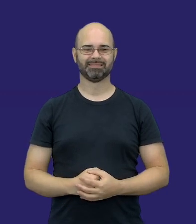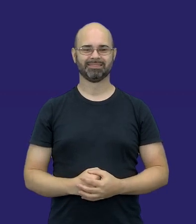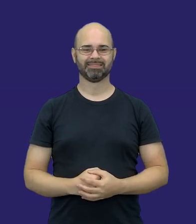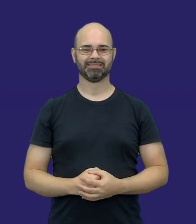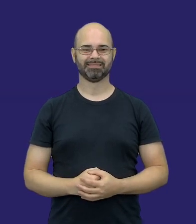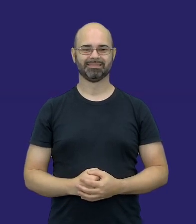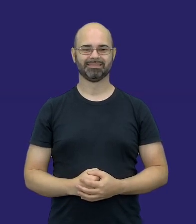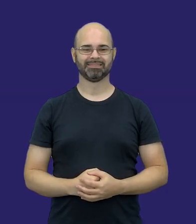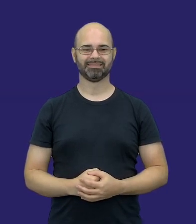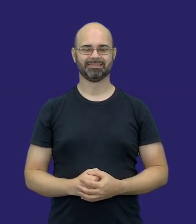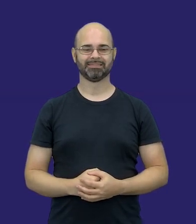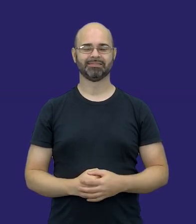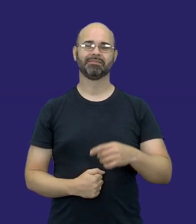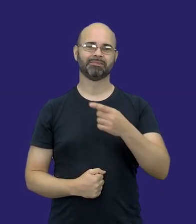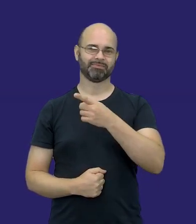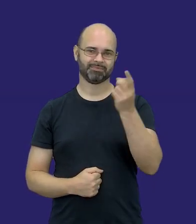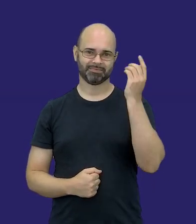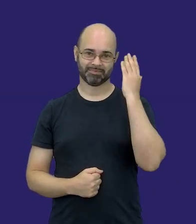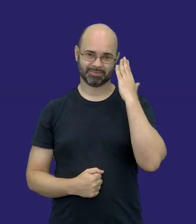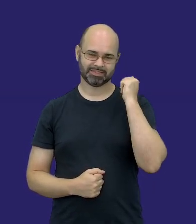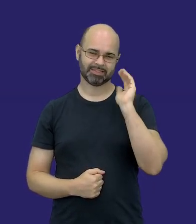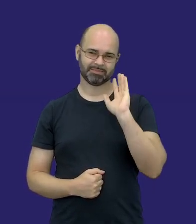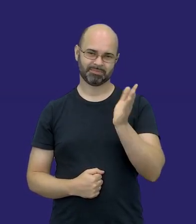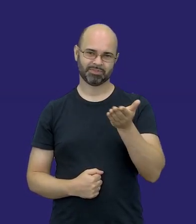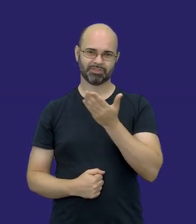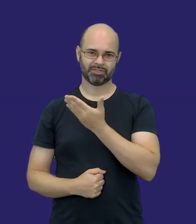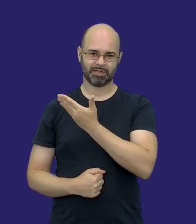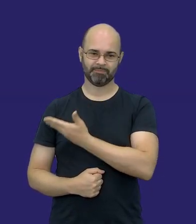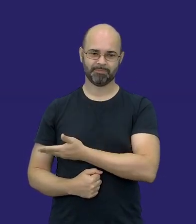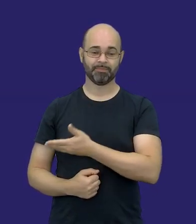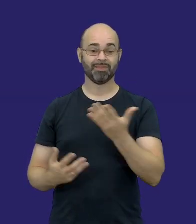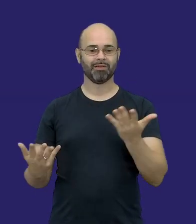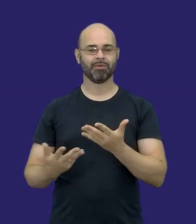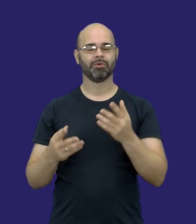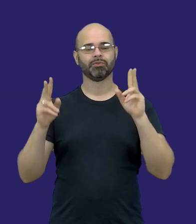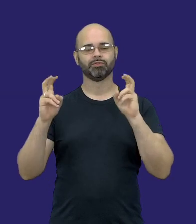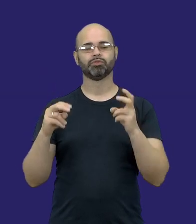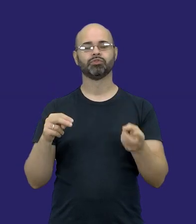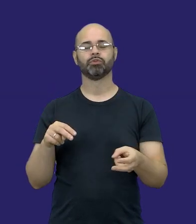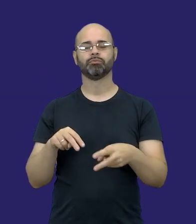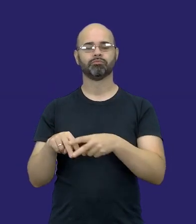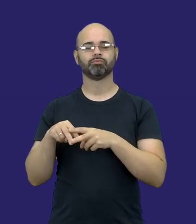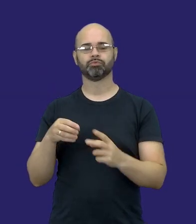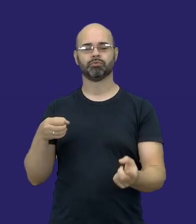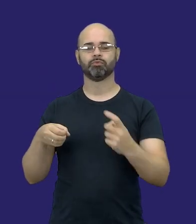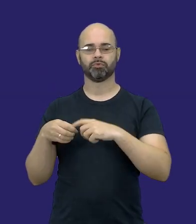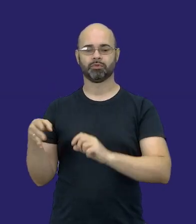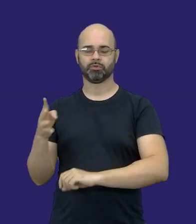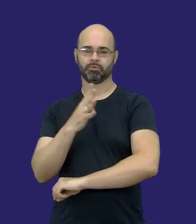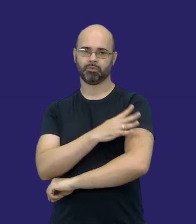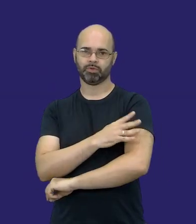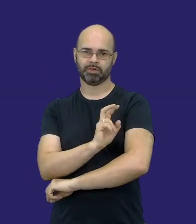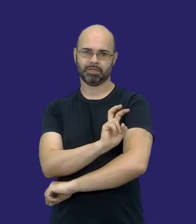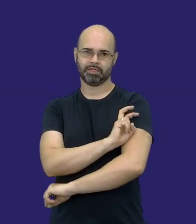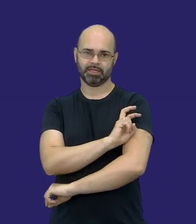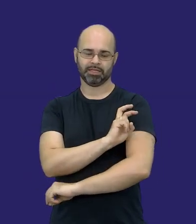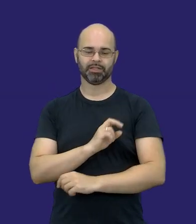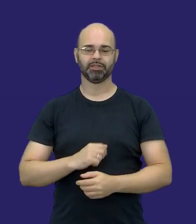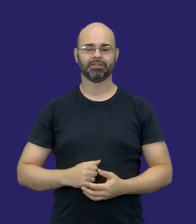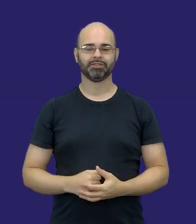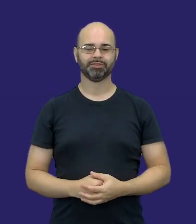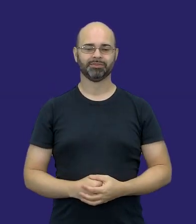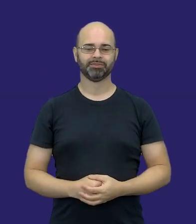Bom, como vocês sabem, hoje a nossa formação hoje é de retomada do quarto e do quinto ano. A ideia é